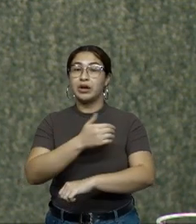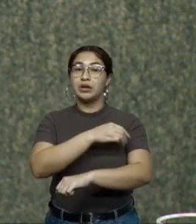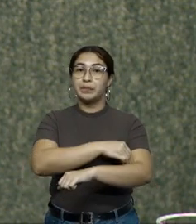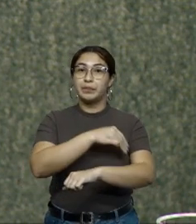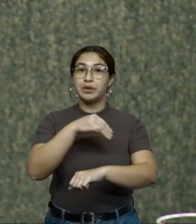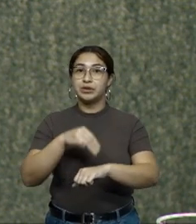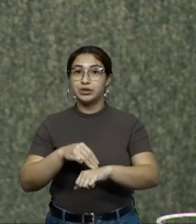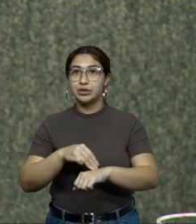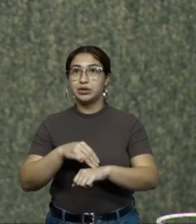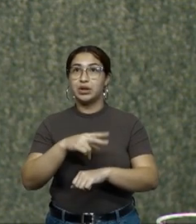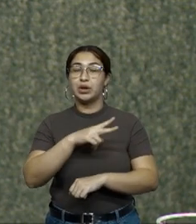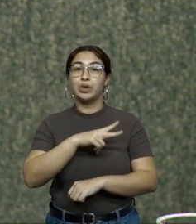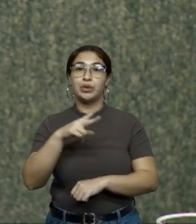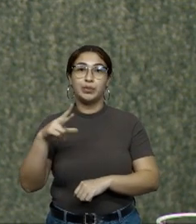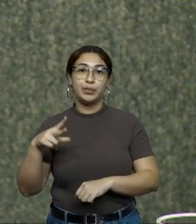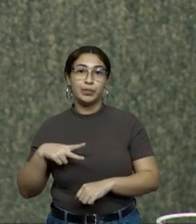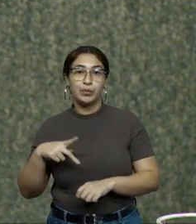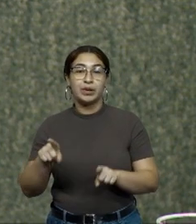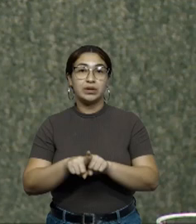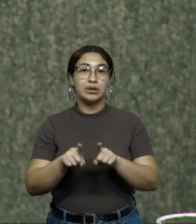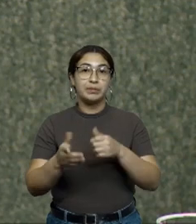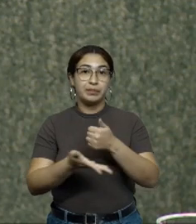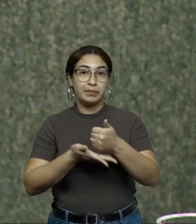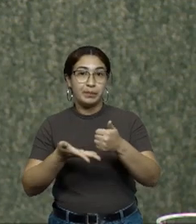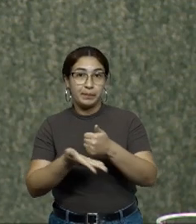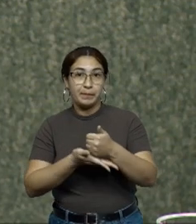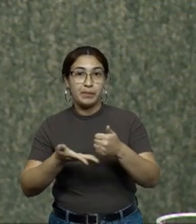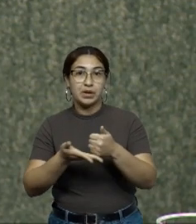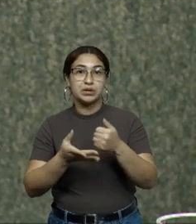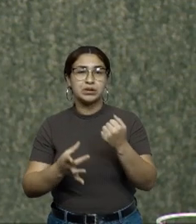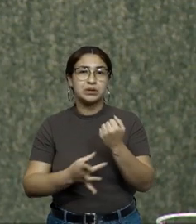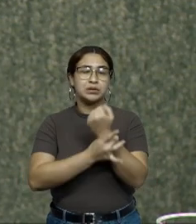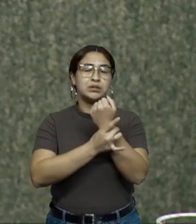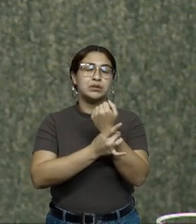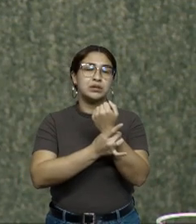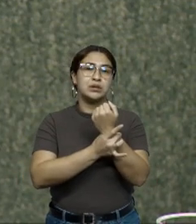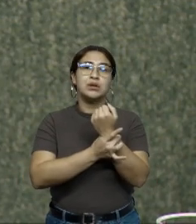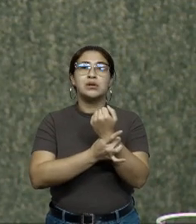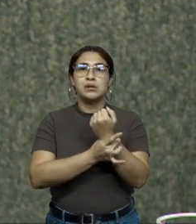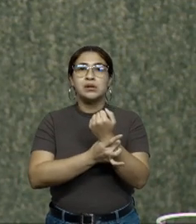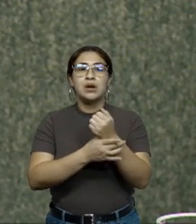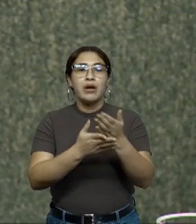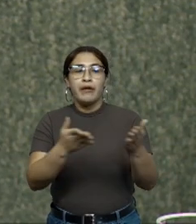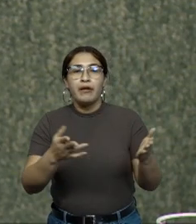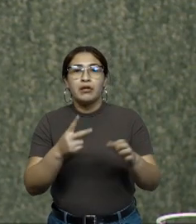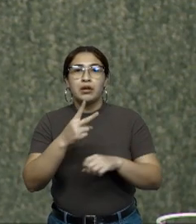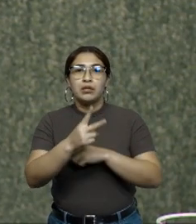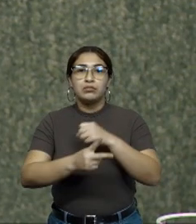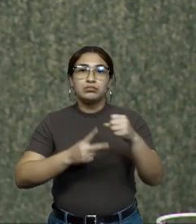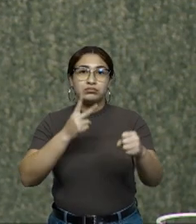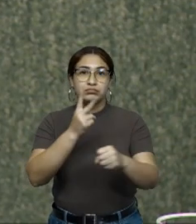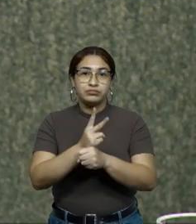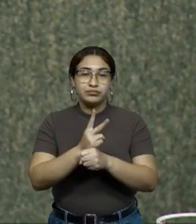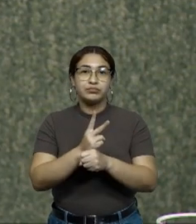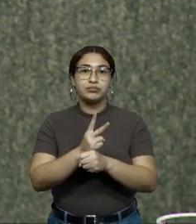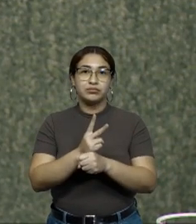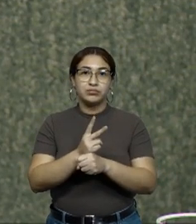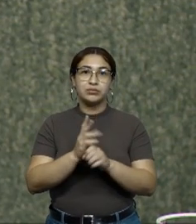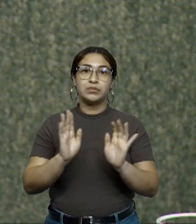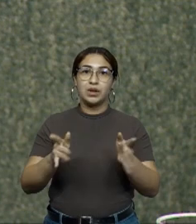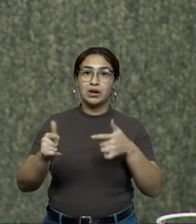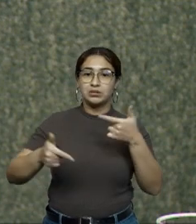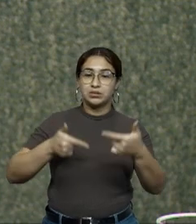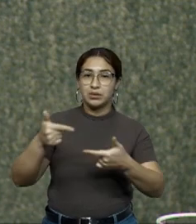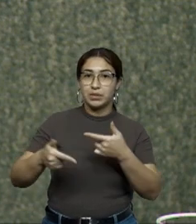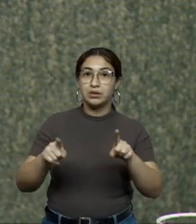pública da Educação Básica assegurando no prazo de dois anos a existência de plano de carreira assim como a sua